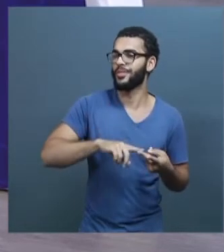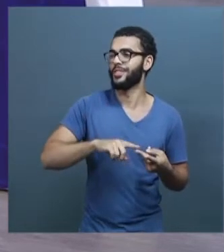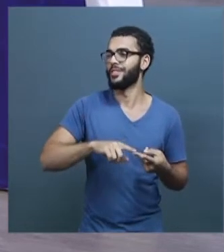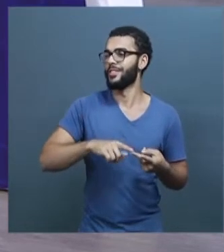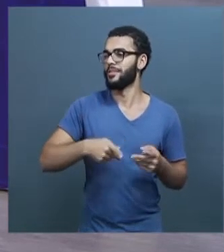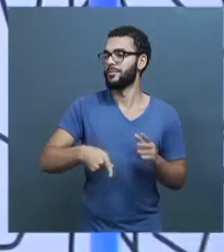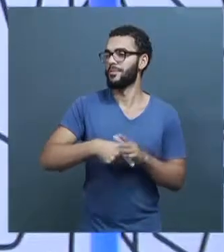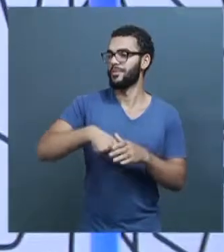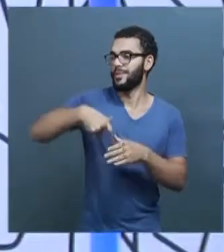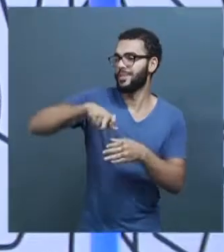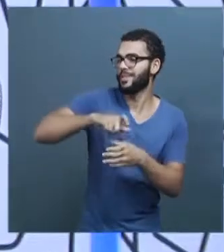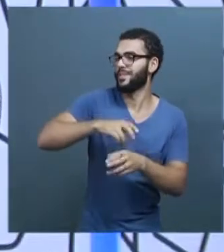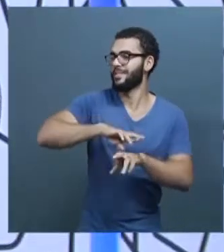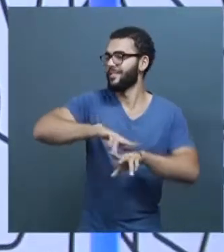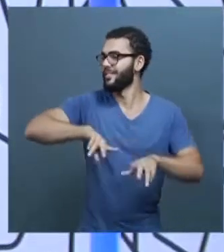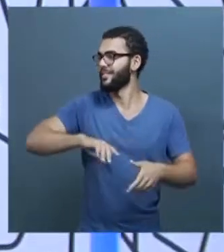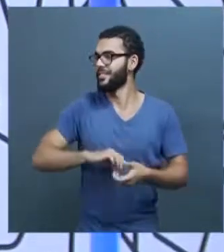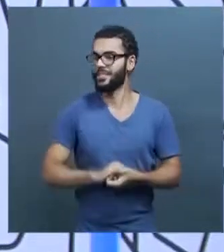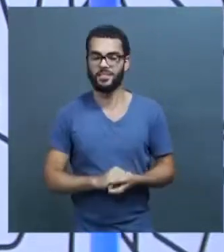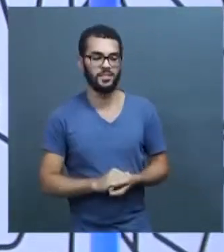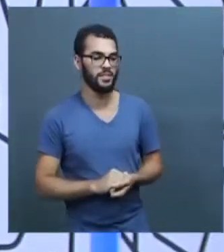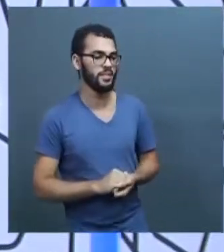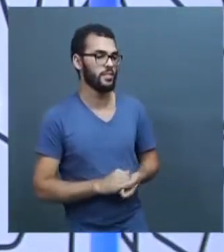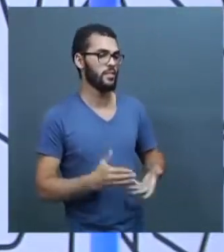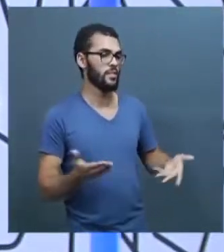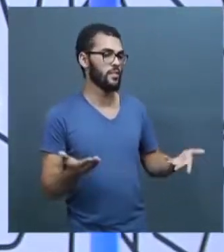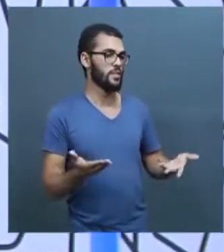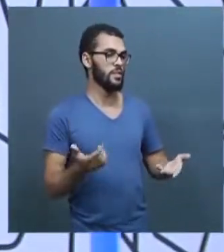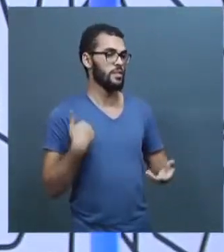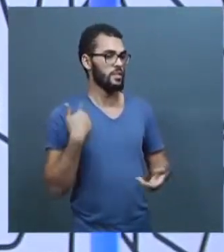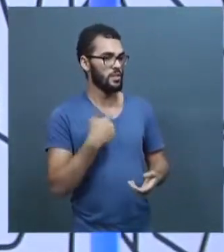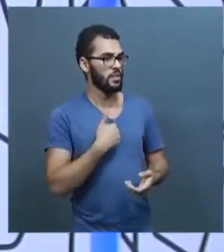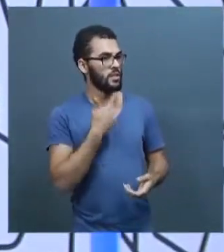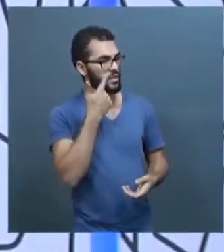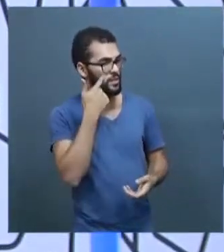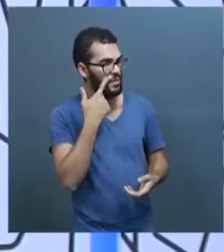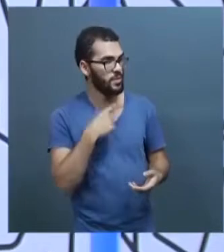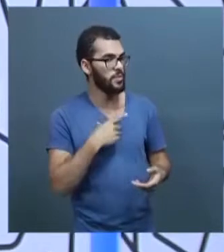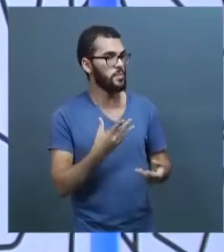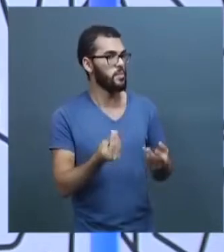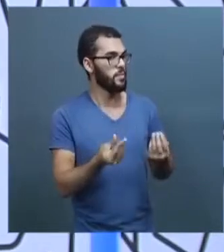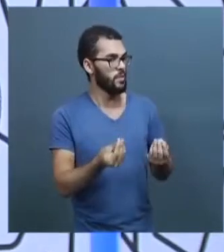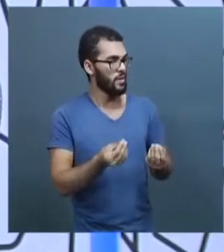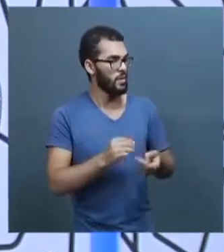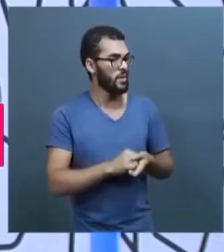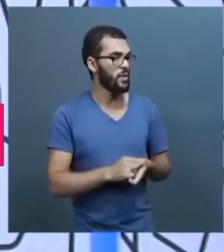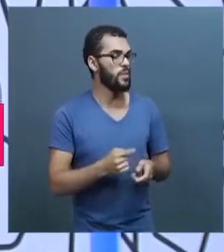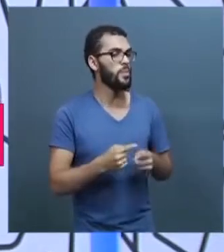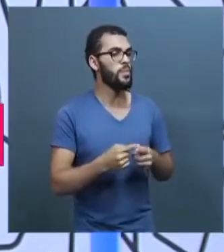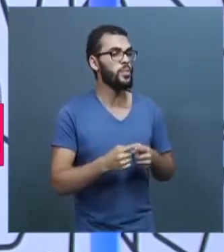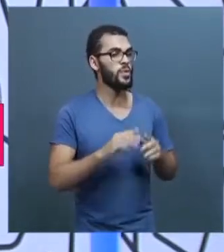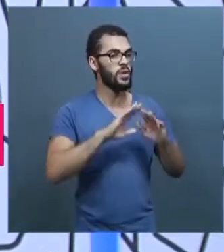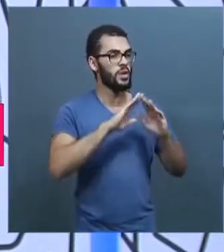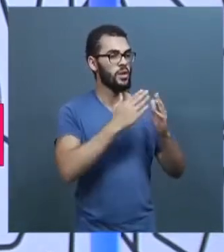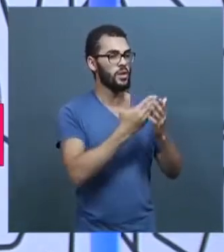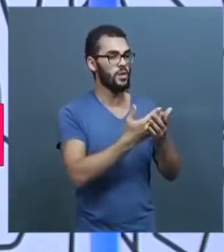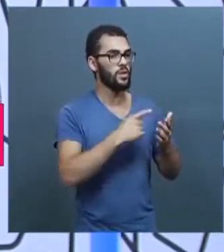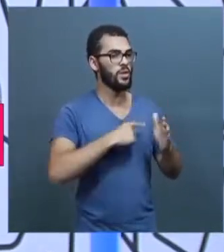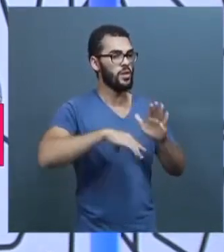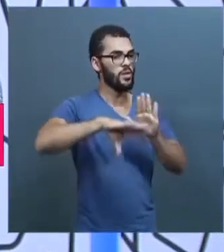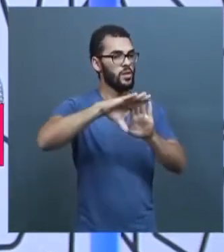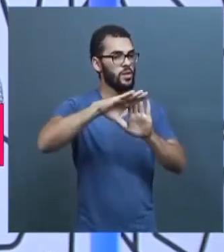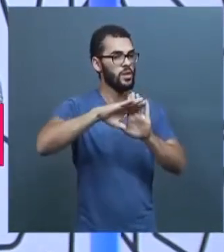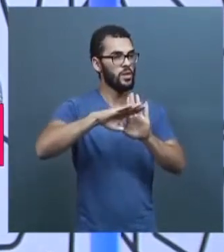controlar. É outra história. Hoje a gente, infelizmente, vê muito isso, porque as escolas colocam o cardápio para a